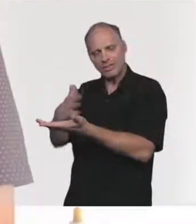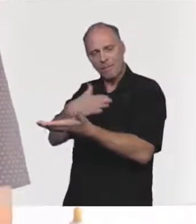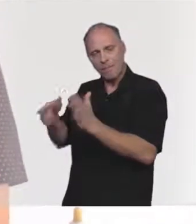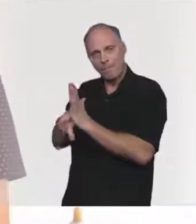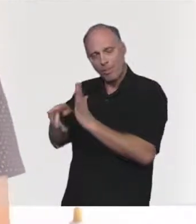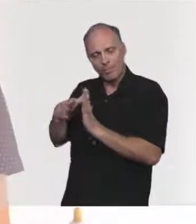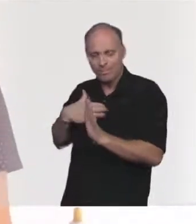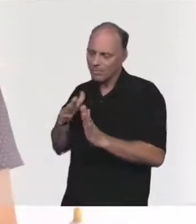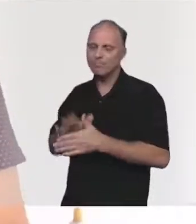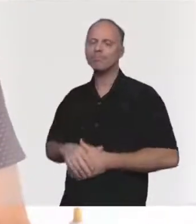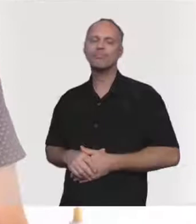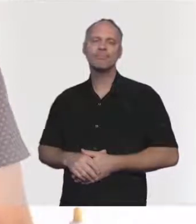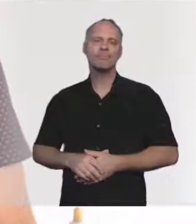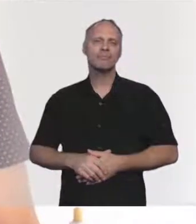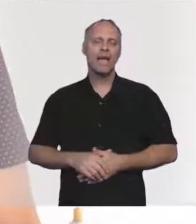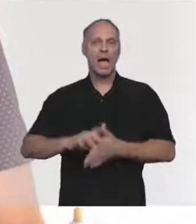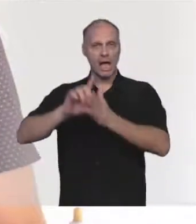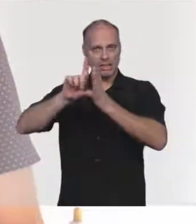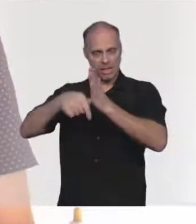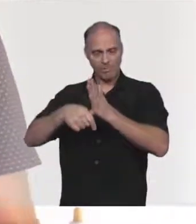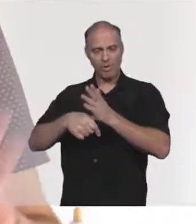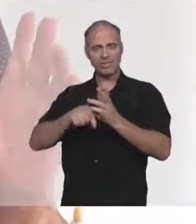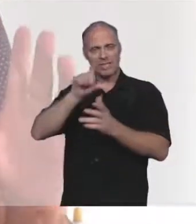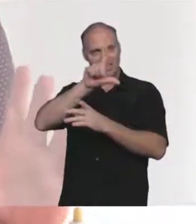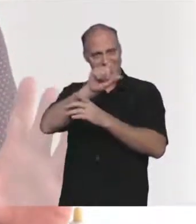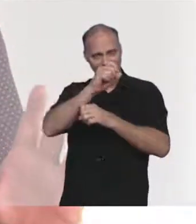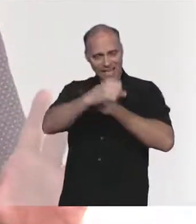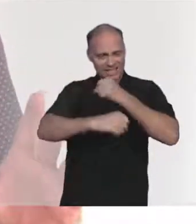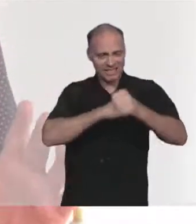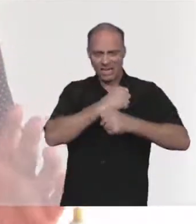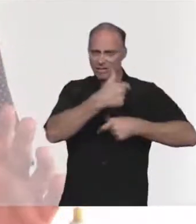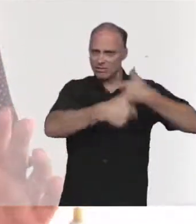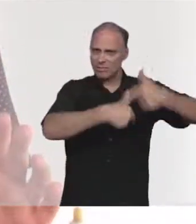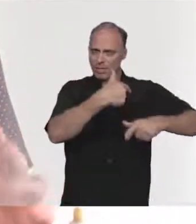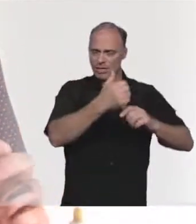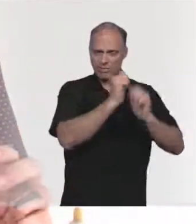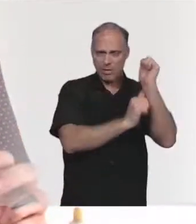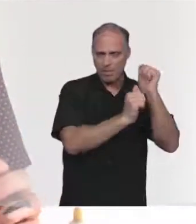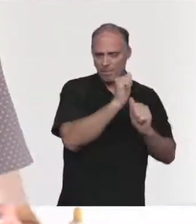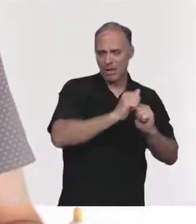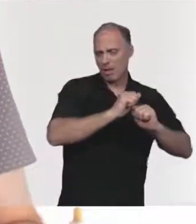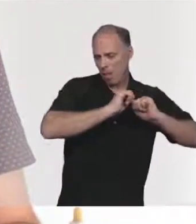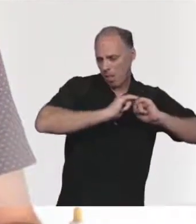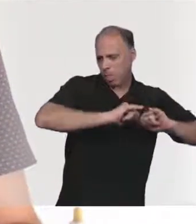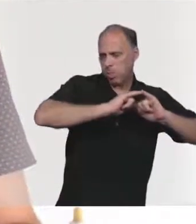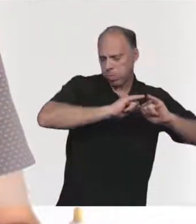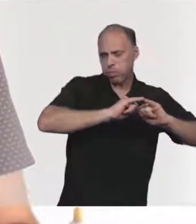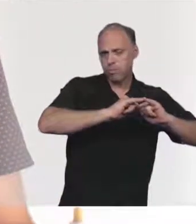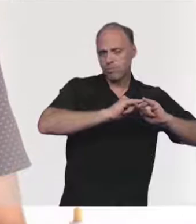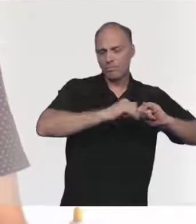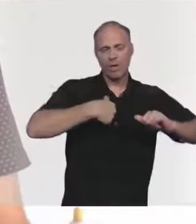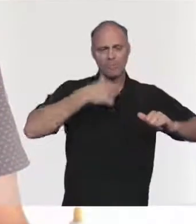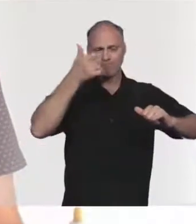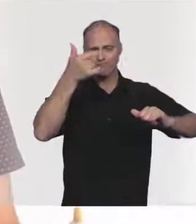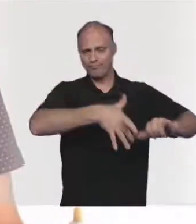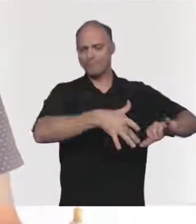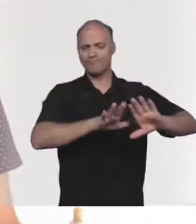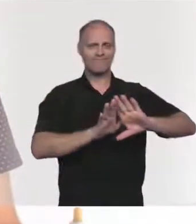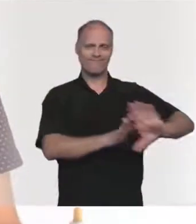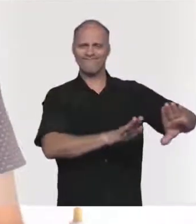ilustração meu. E depois, passados 10 anos de propaganda, eu